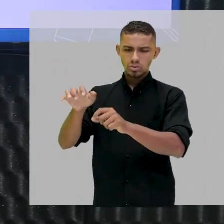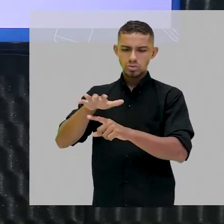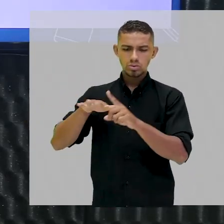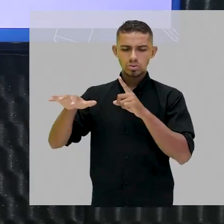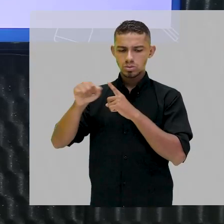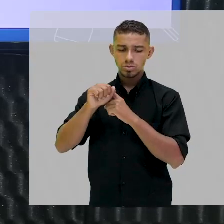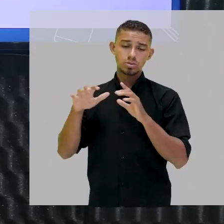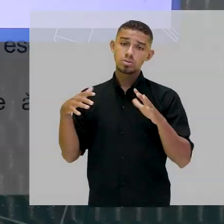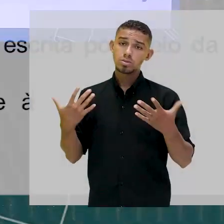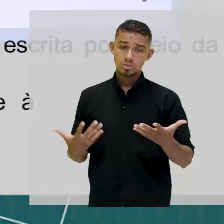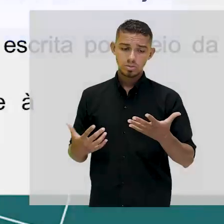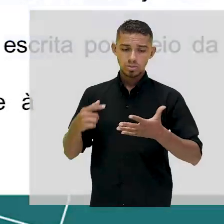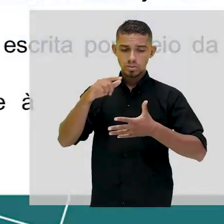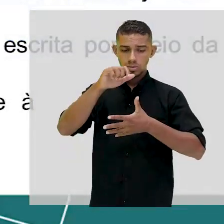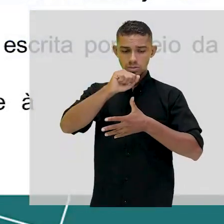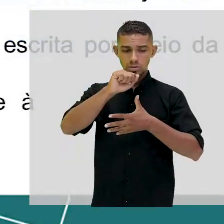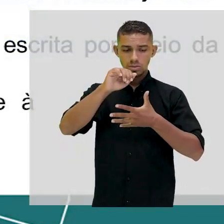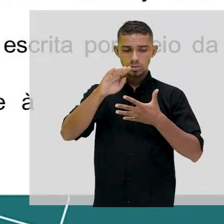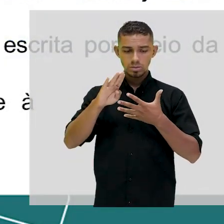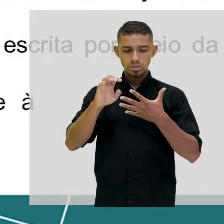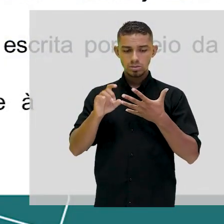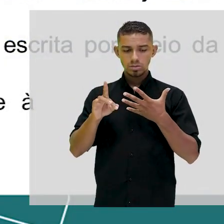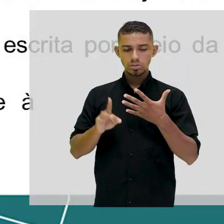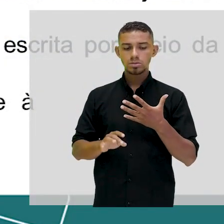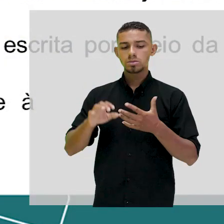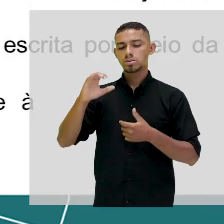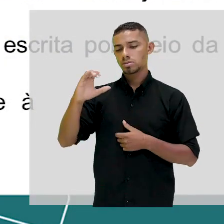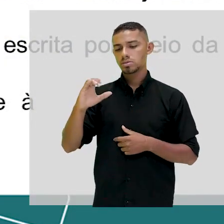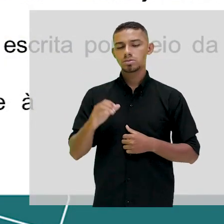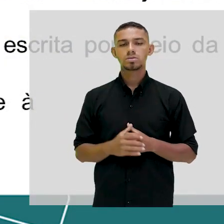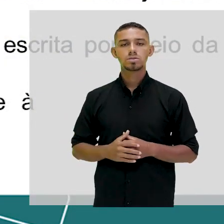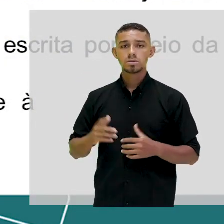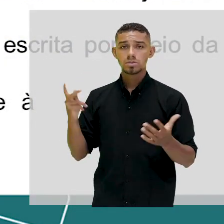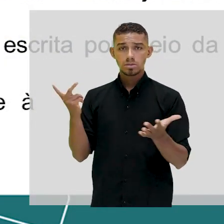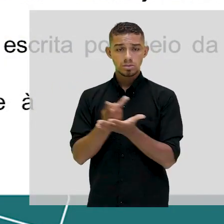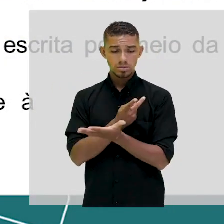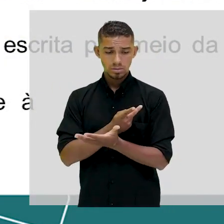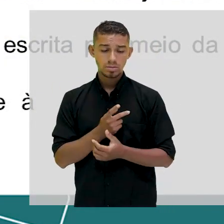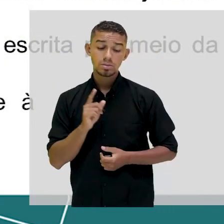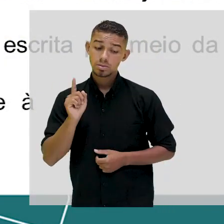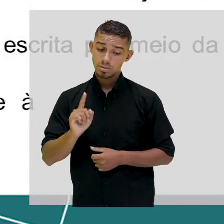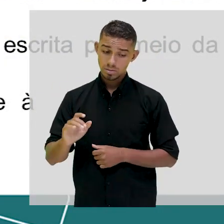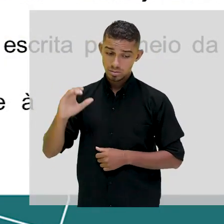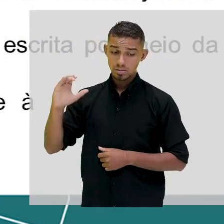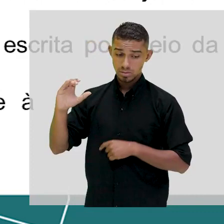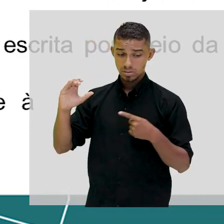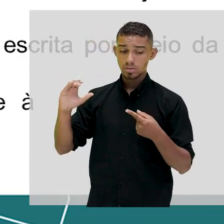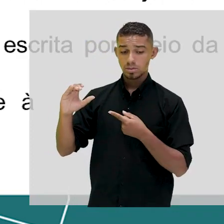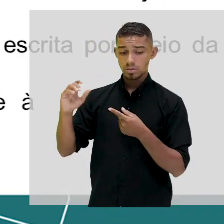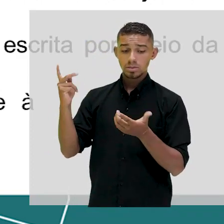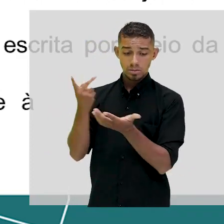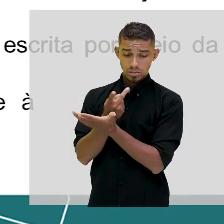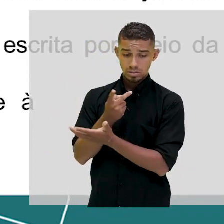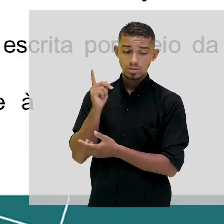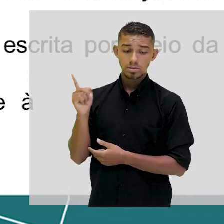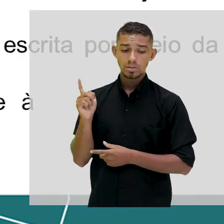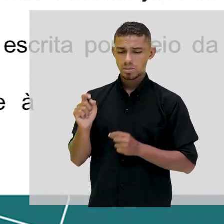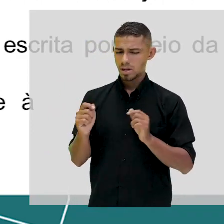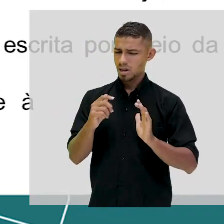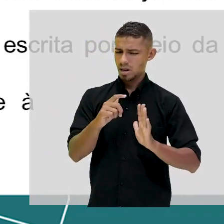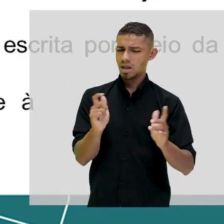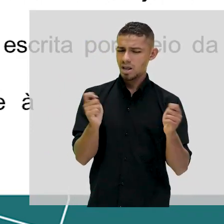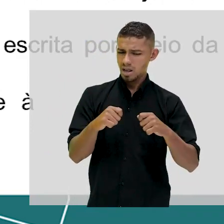que acontecem. Então, qual é a opção correta? É a letra C. A função principal do hip hop é promover a